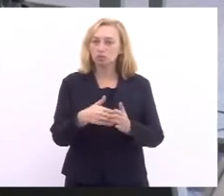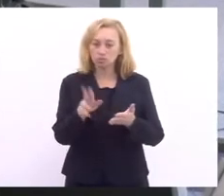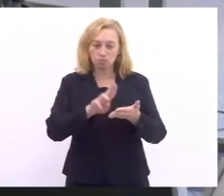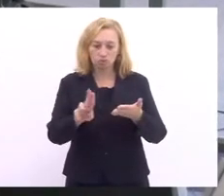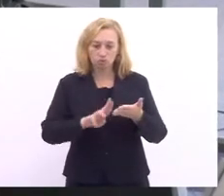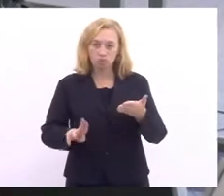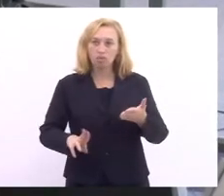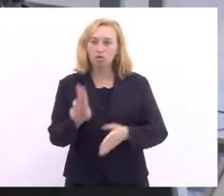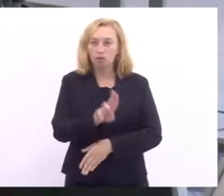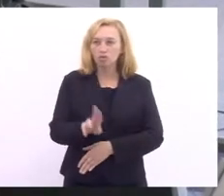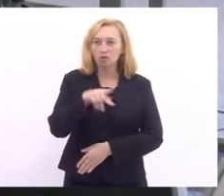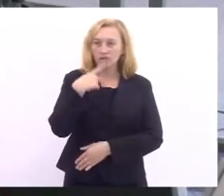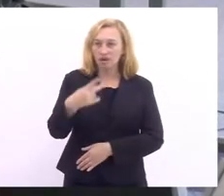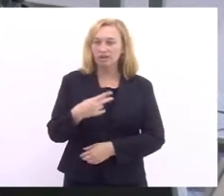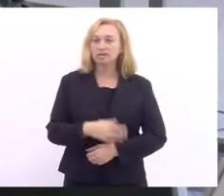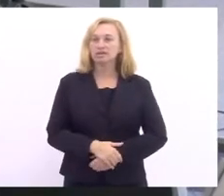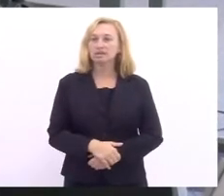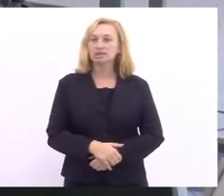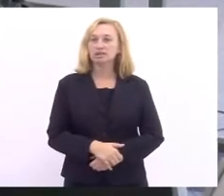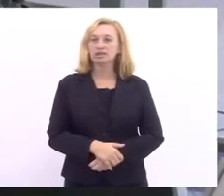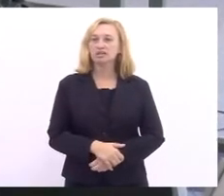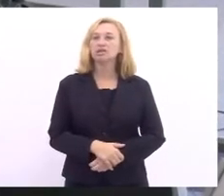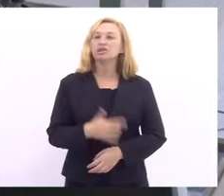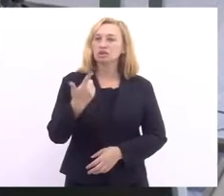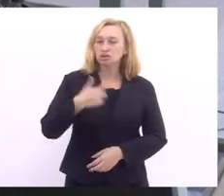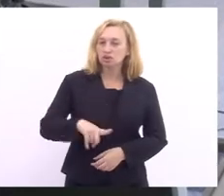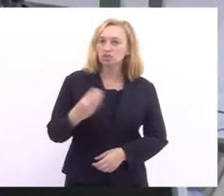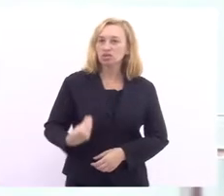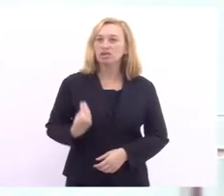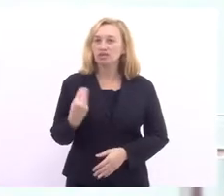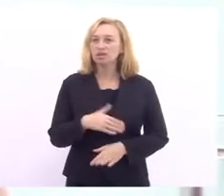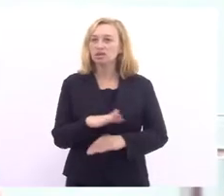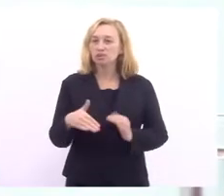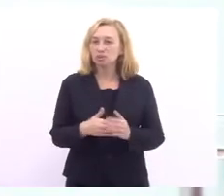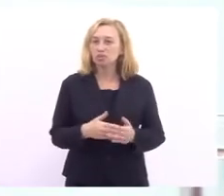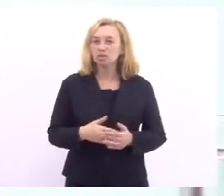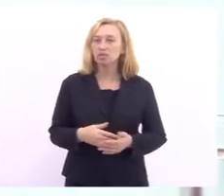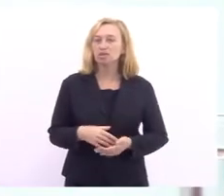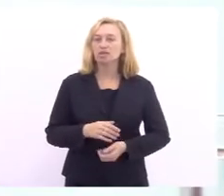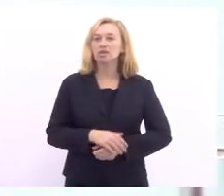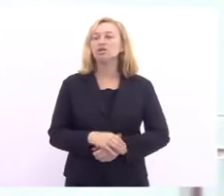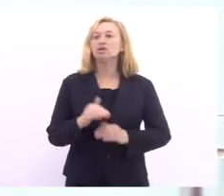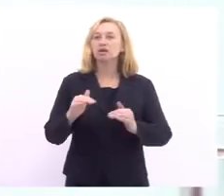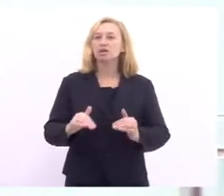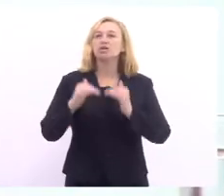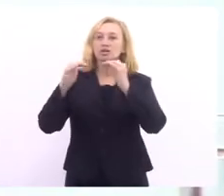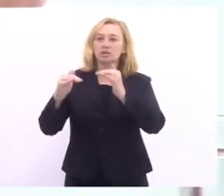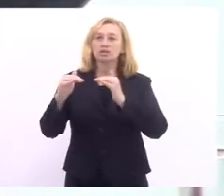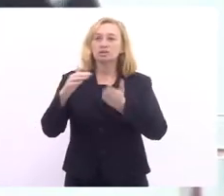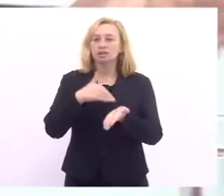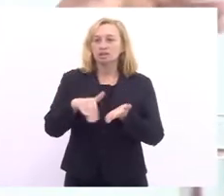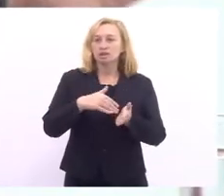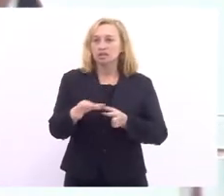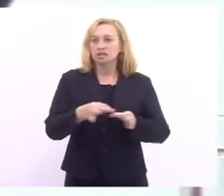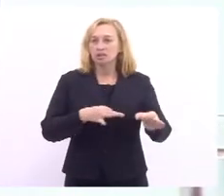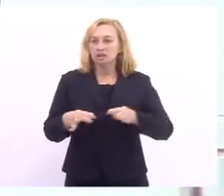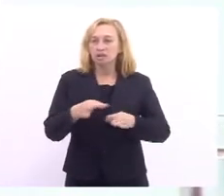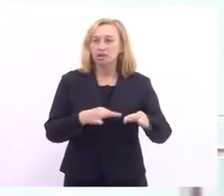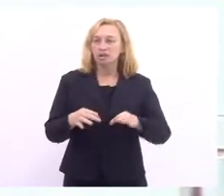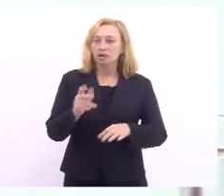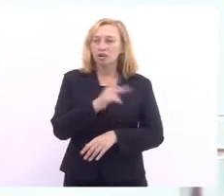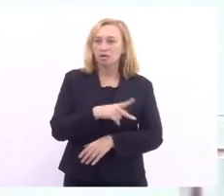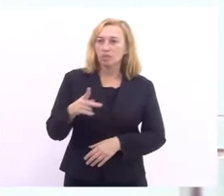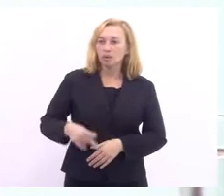podemos fazer os a palavra então agradecendo mais uma vez a presença de todo mundo passa a palavra o subsecretário de estado de planejamento eu sou da